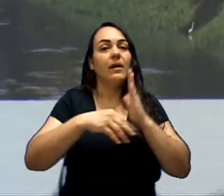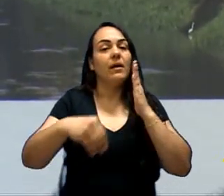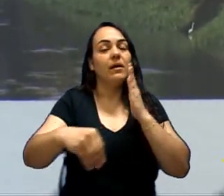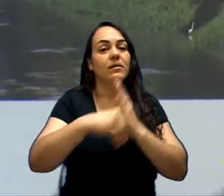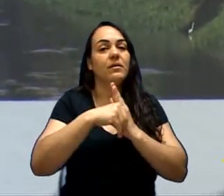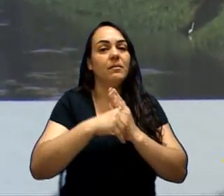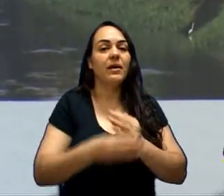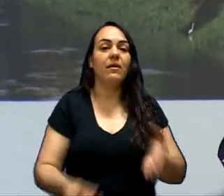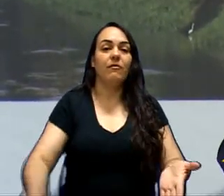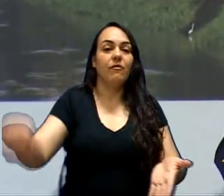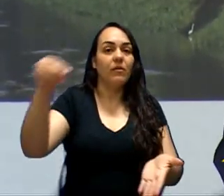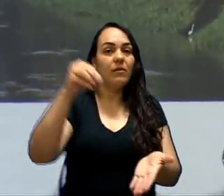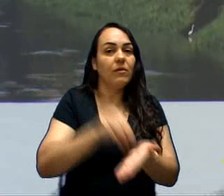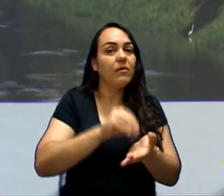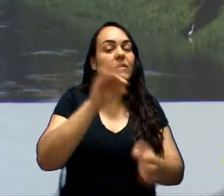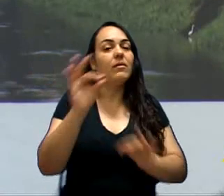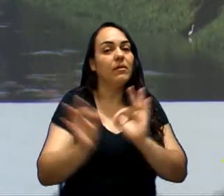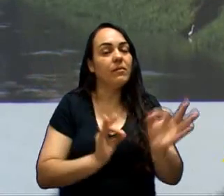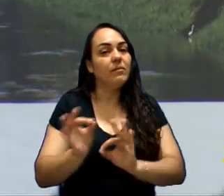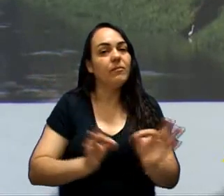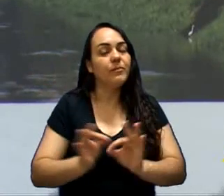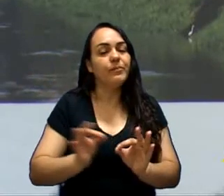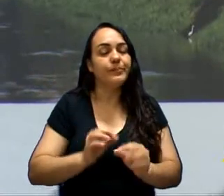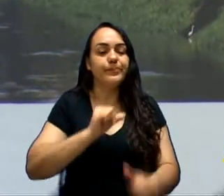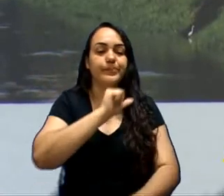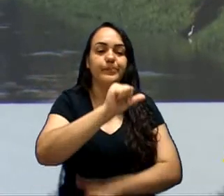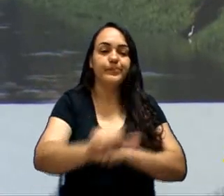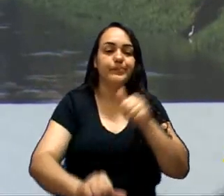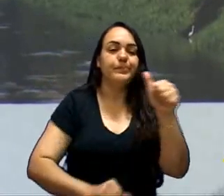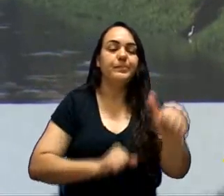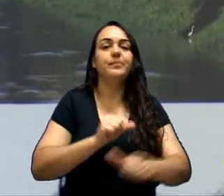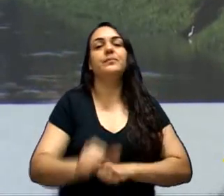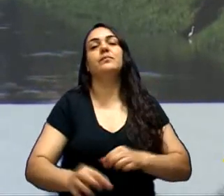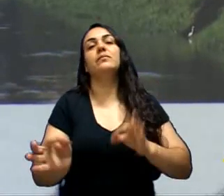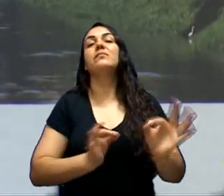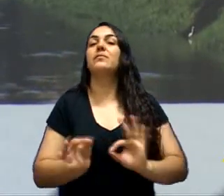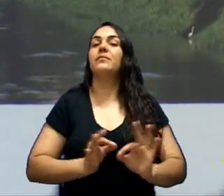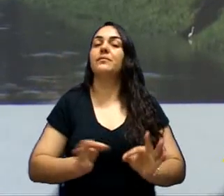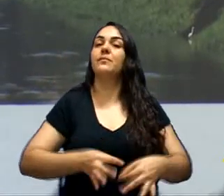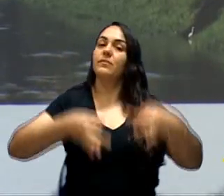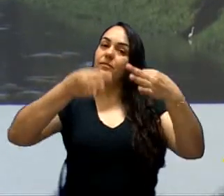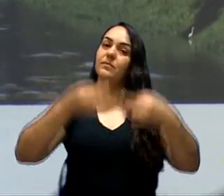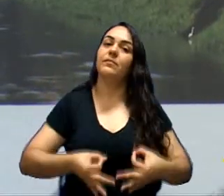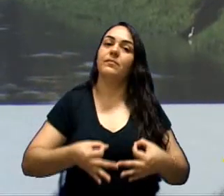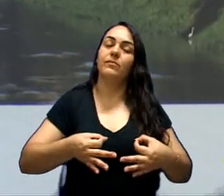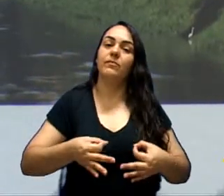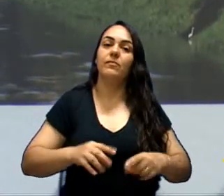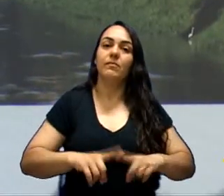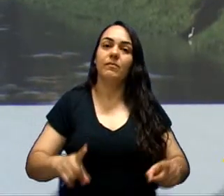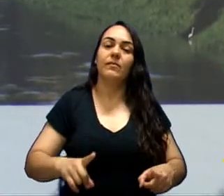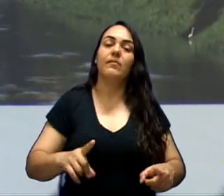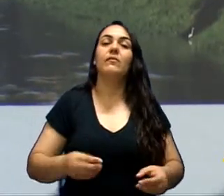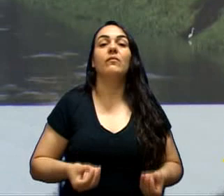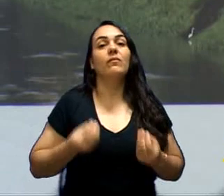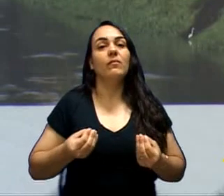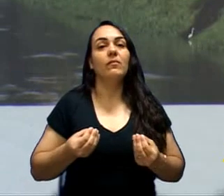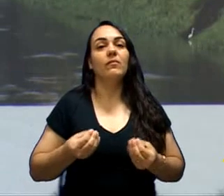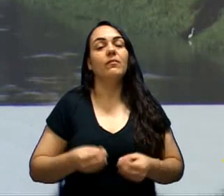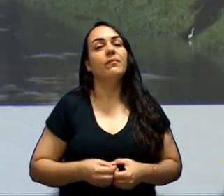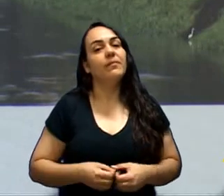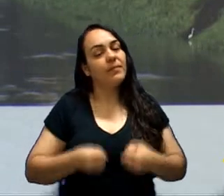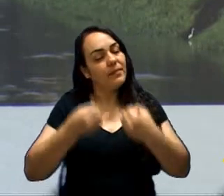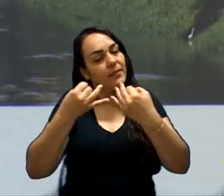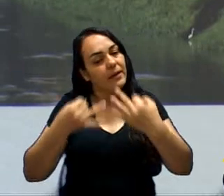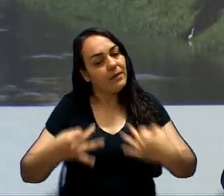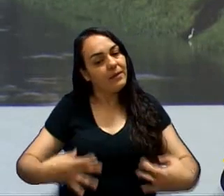foram colocadas no projeto atrapalharam o projeto original. Tá? Só que, todavia,